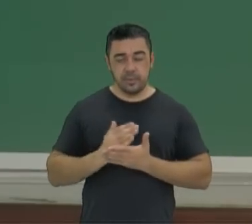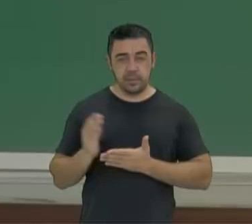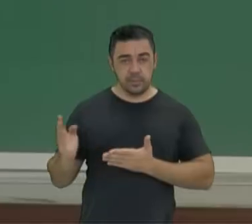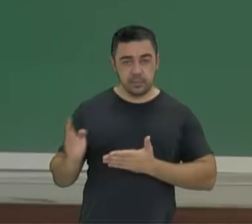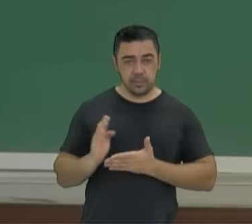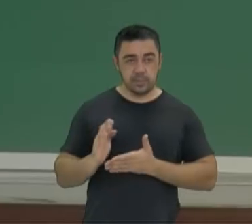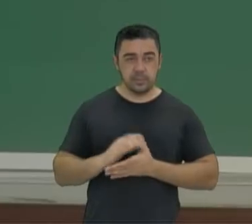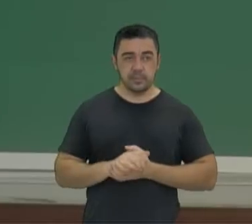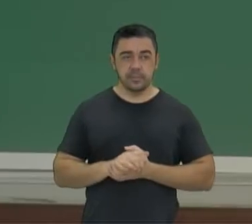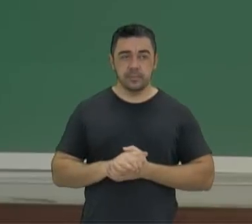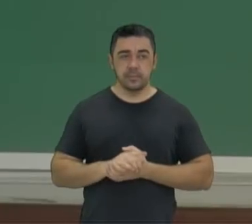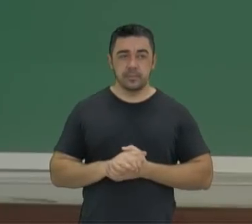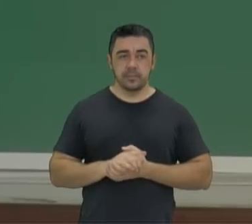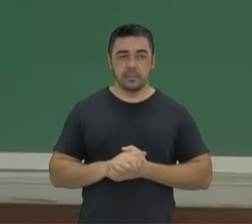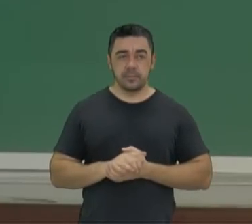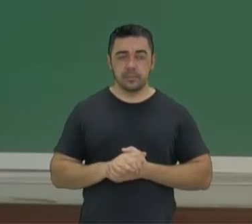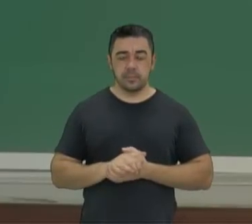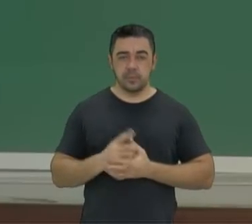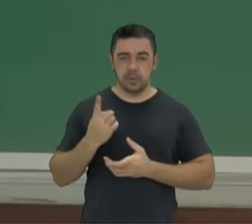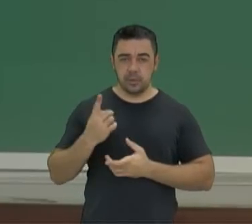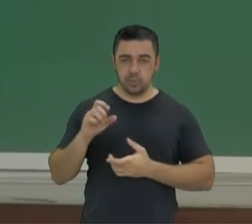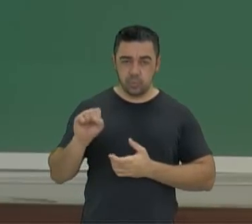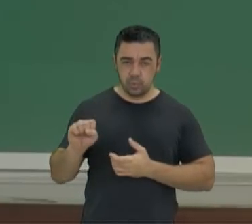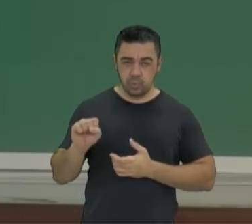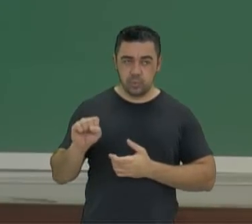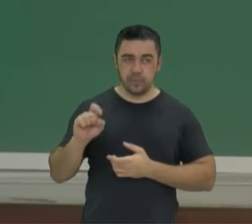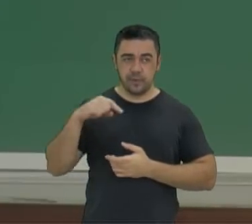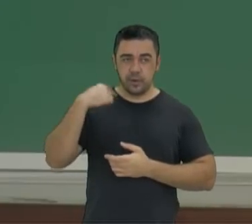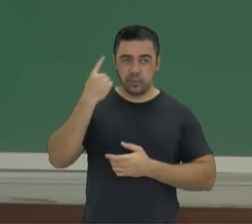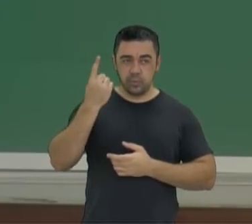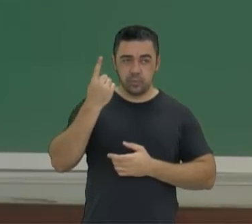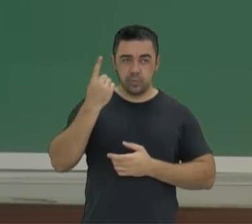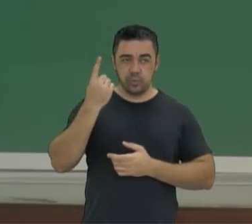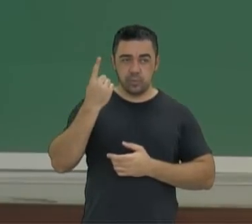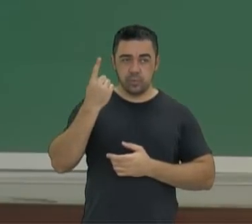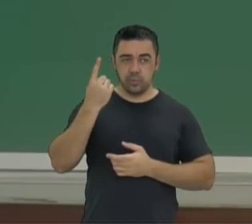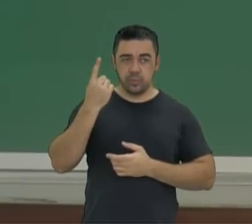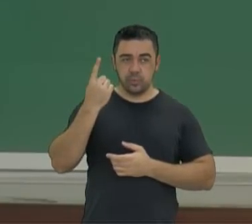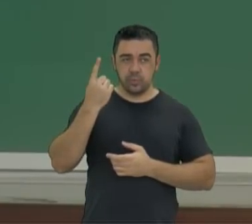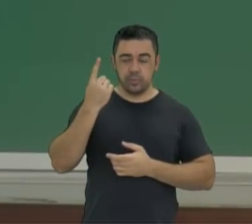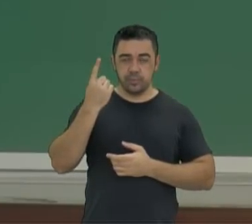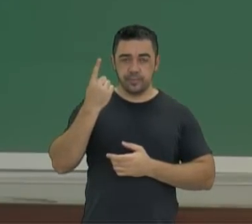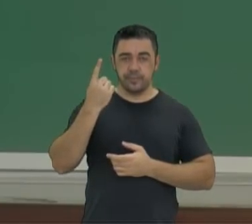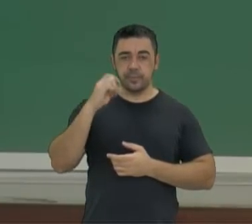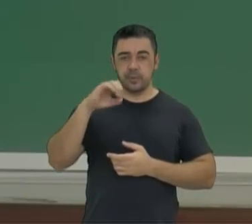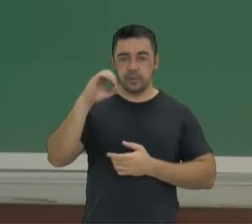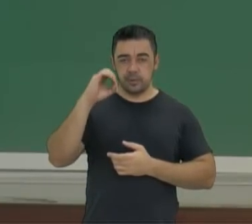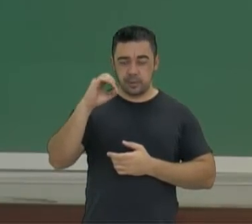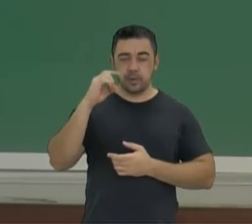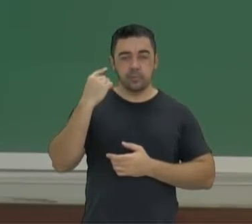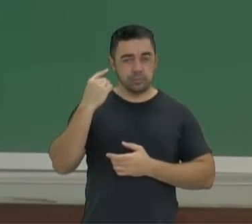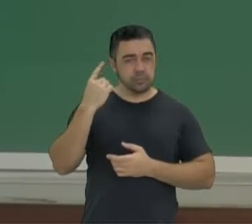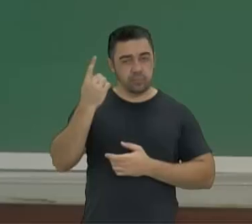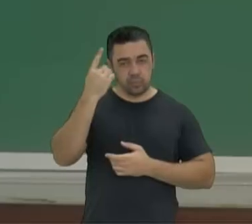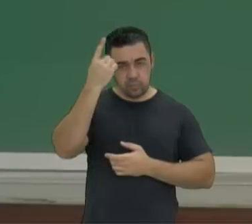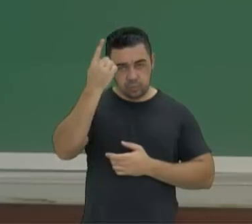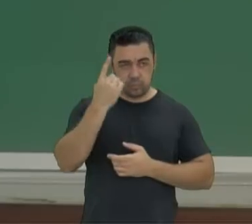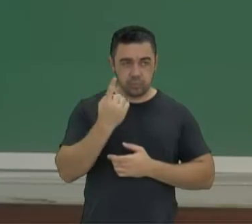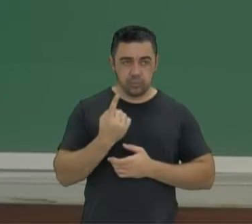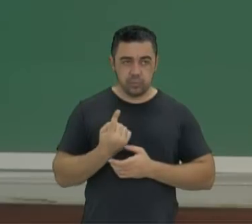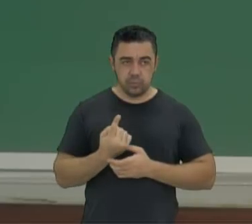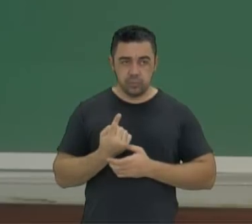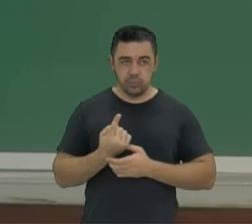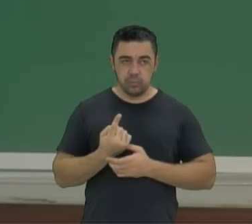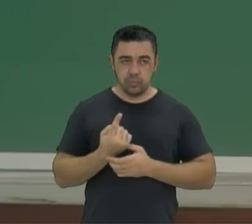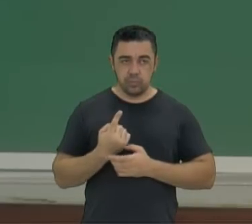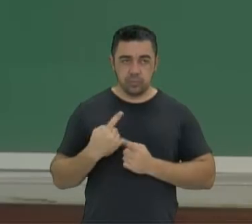dezena. 6 vezes 3, 18, vai 1. 6 vezes 0, 0, mais